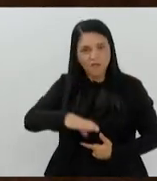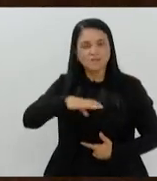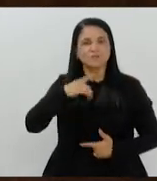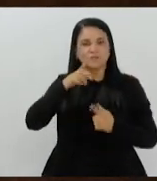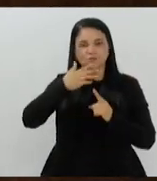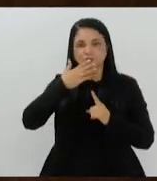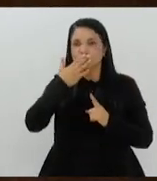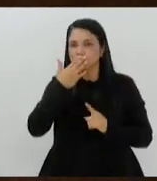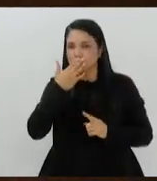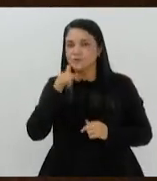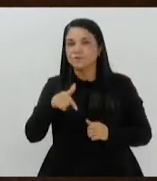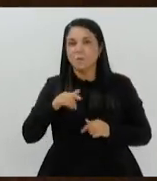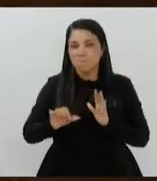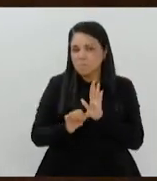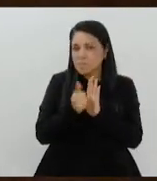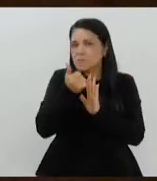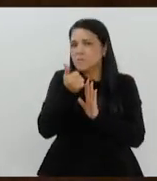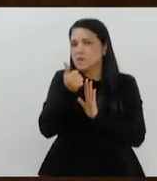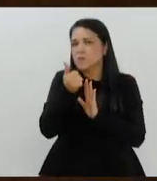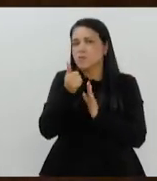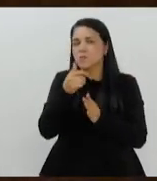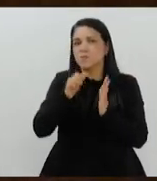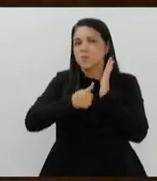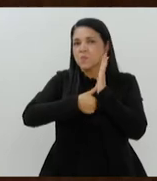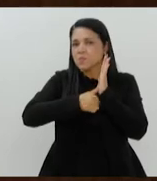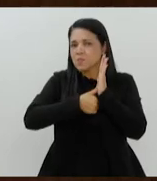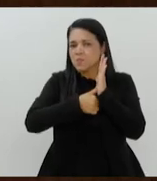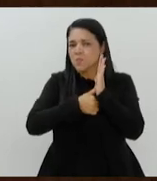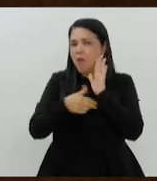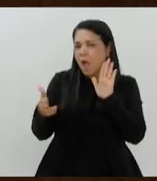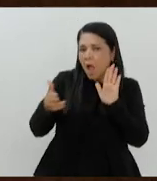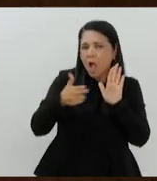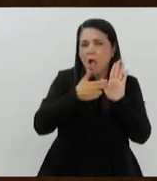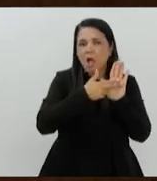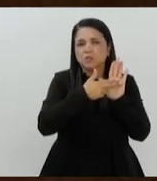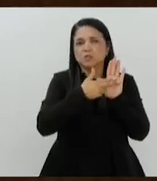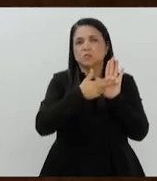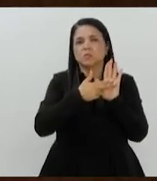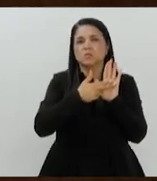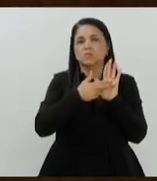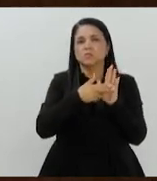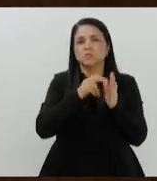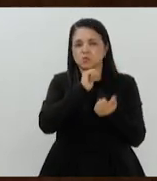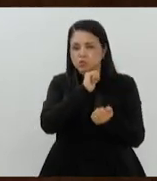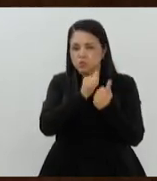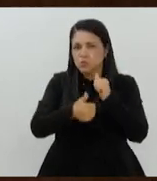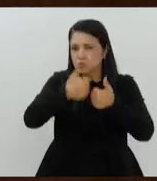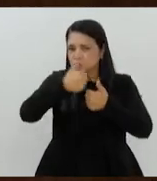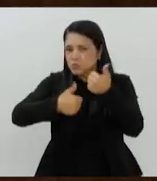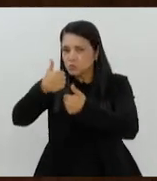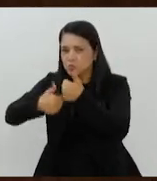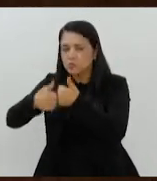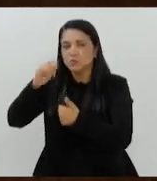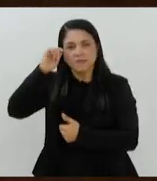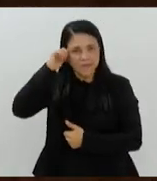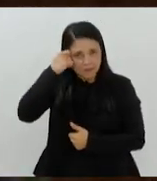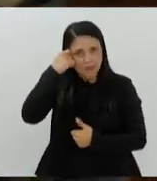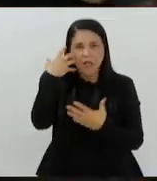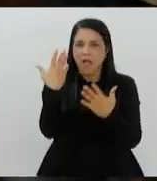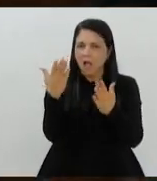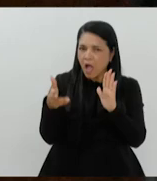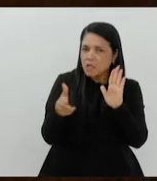o clube primeiro que assumiu os seus jogadores negros, o clube que tem história nos